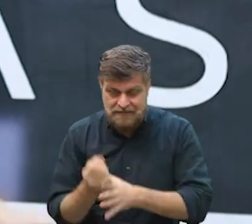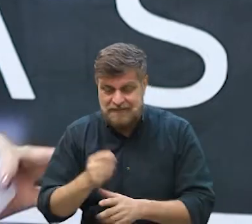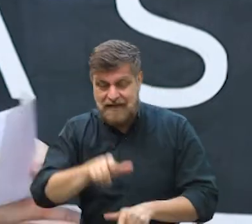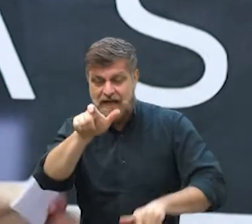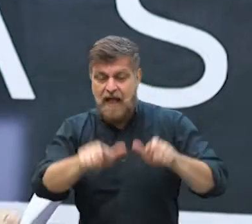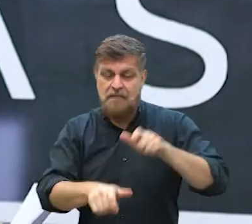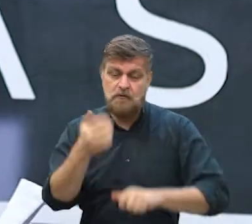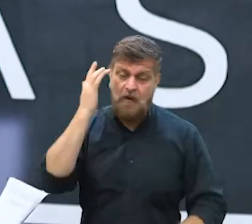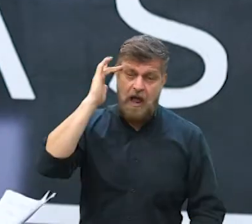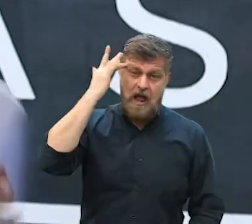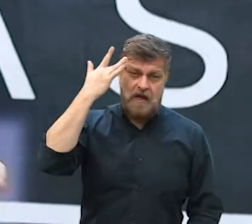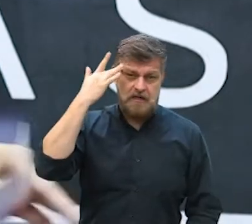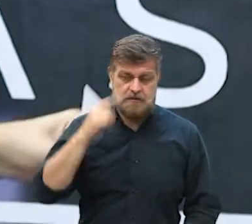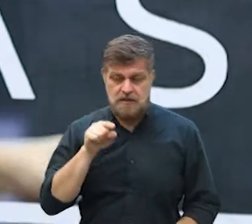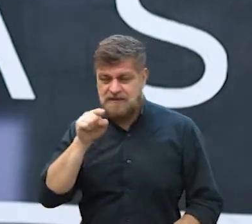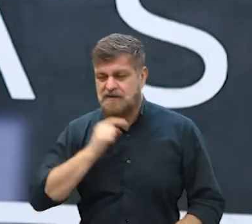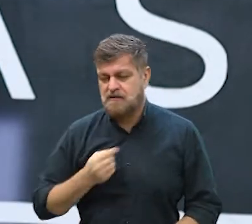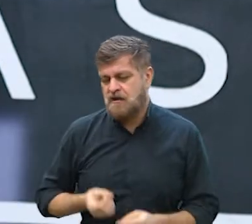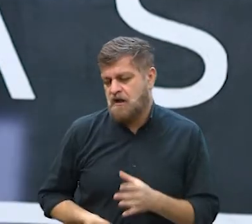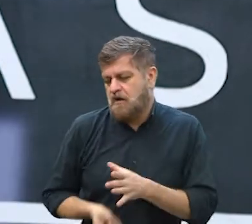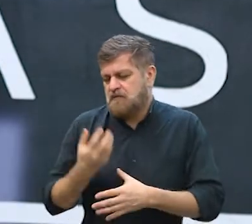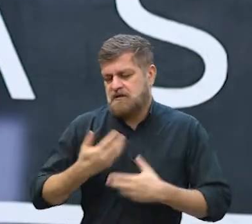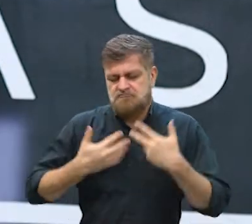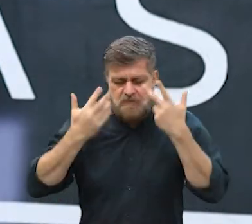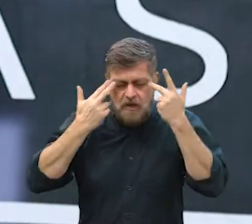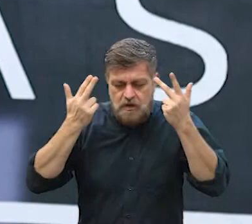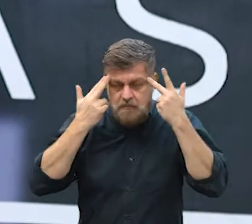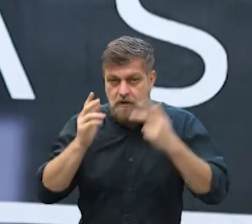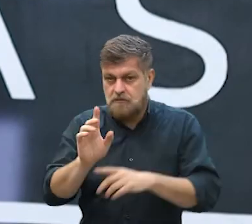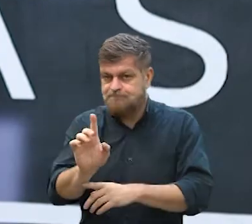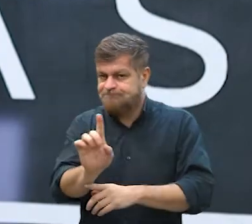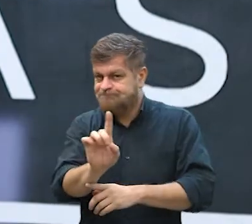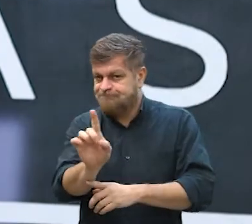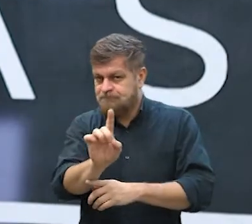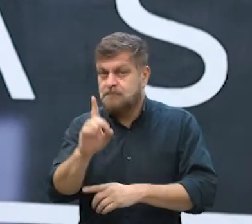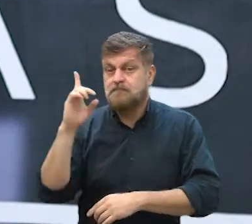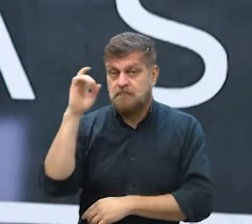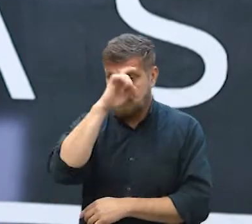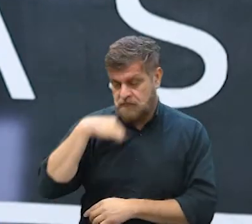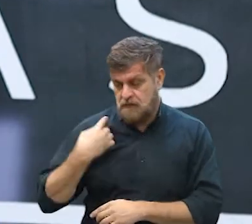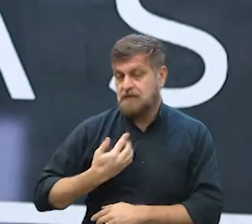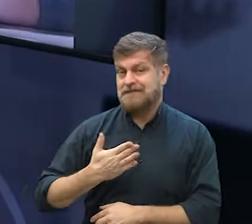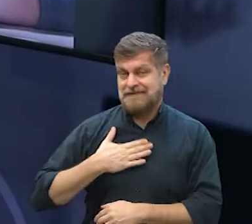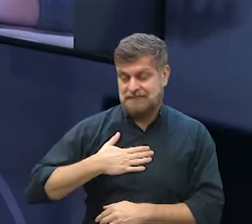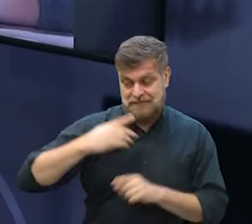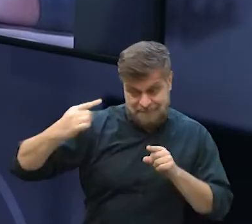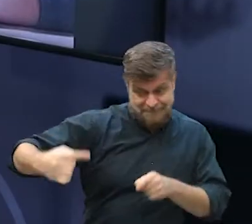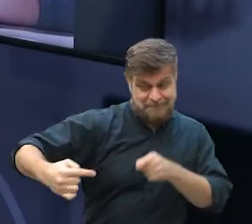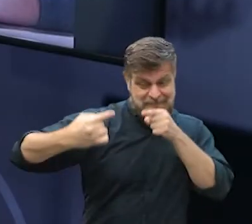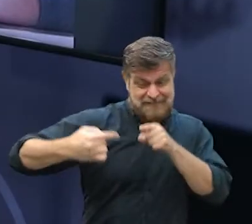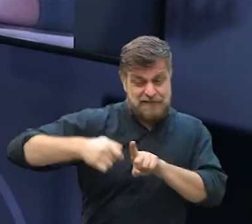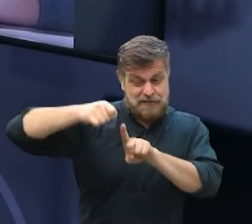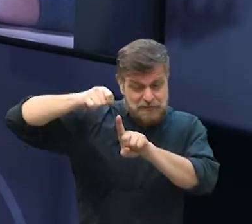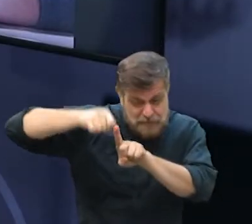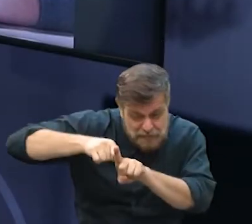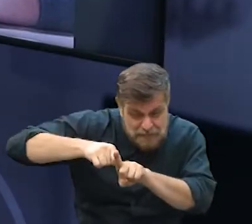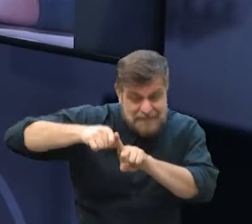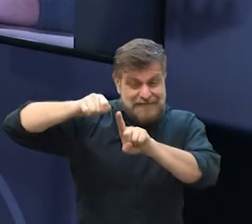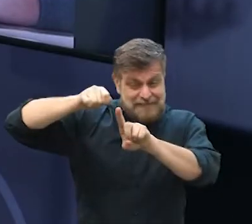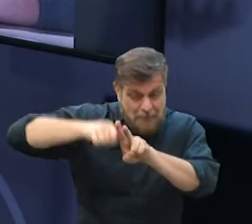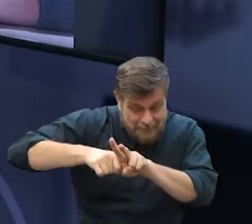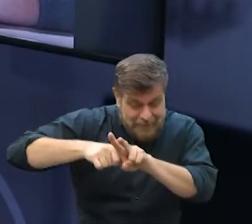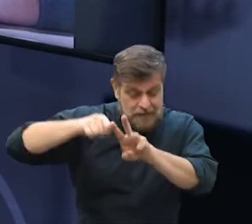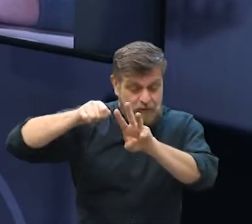que flui normalmente, né? Mas é muito difícil. A gente sabe que é um desafio a cada mês. Como é que